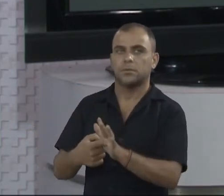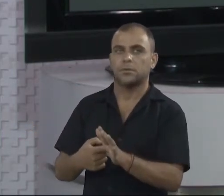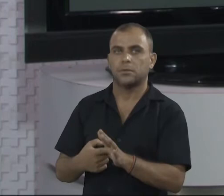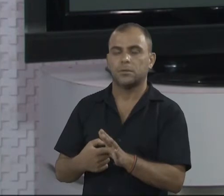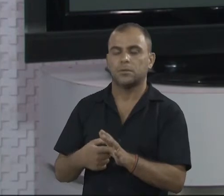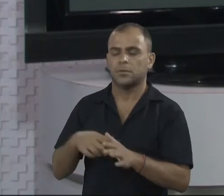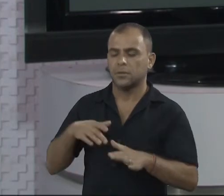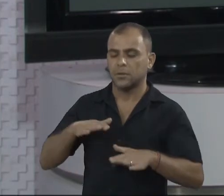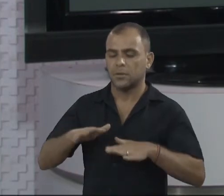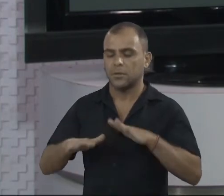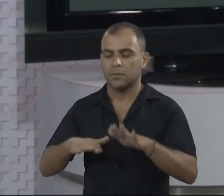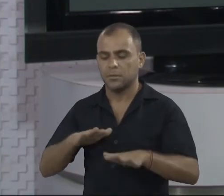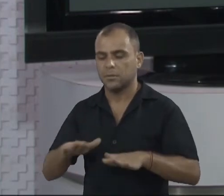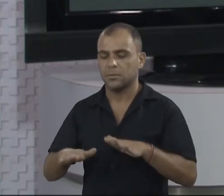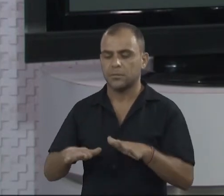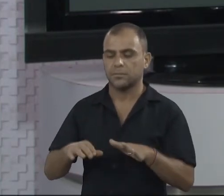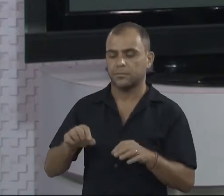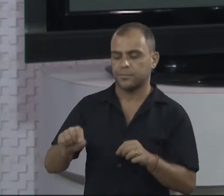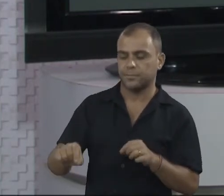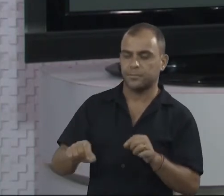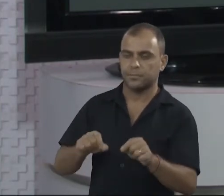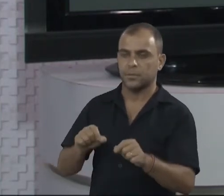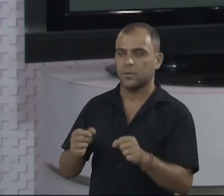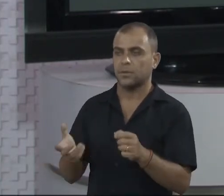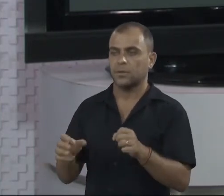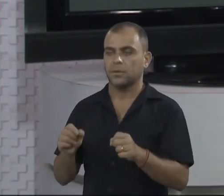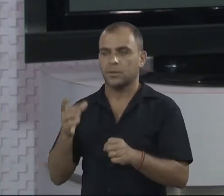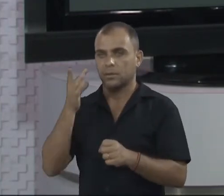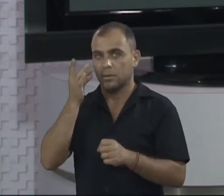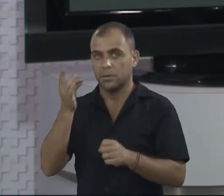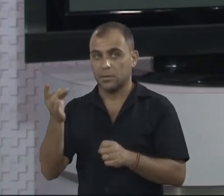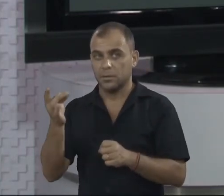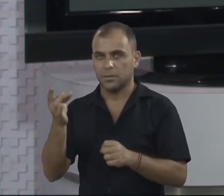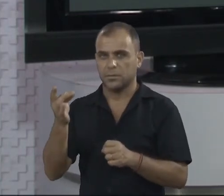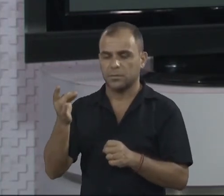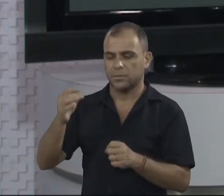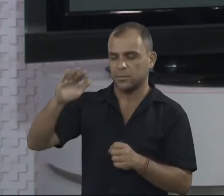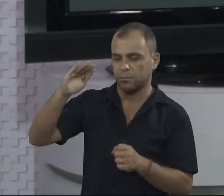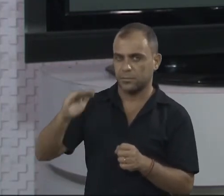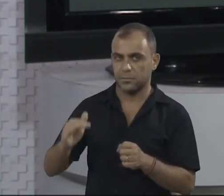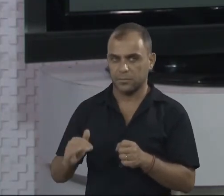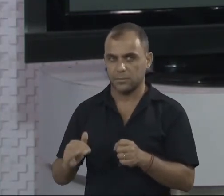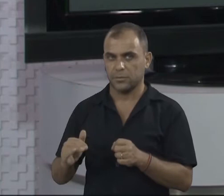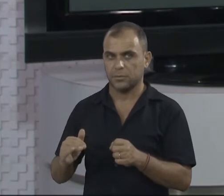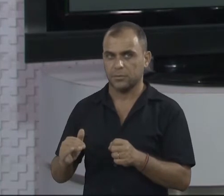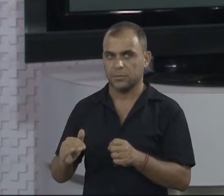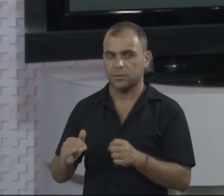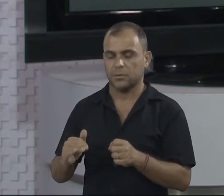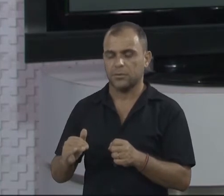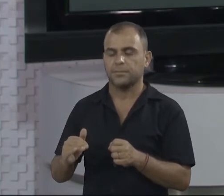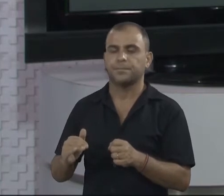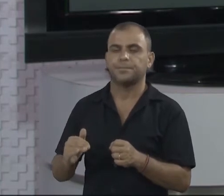fazer movimentos delicados, você fica com a sua perspicácia, assim, abalada.